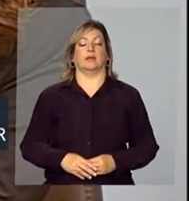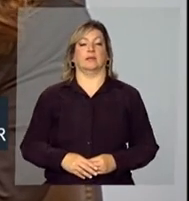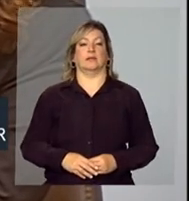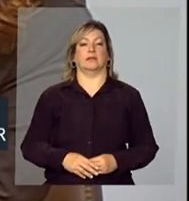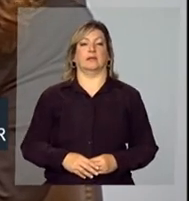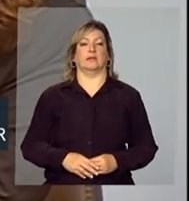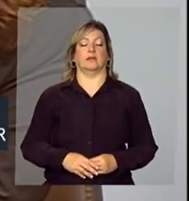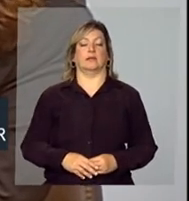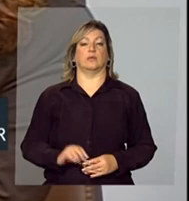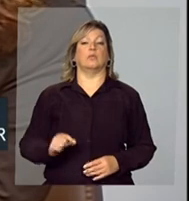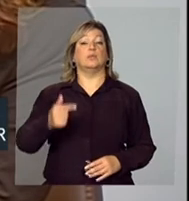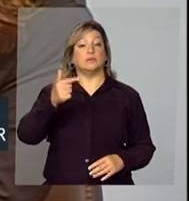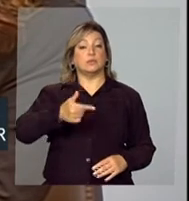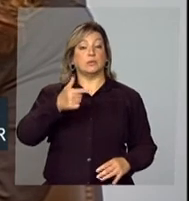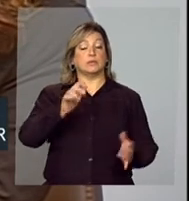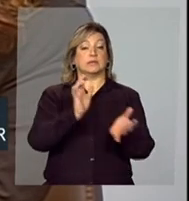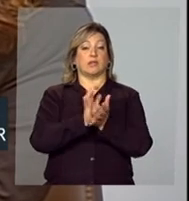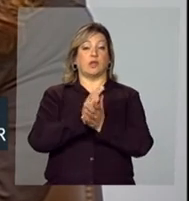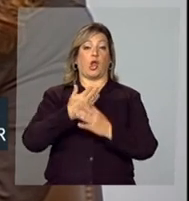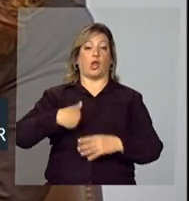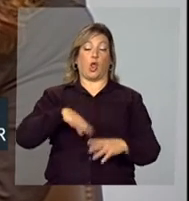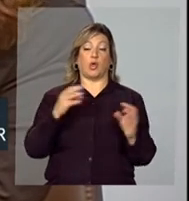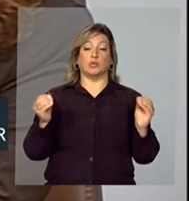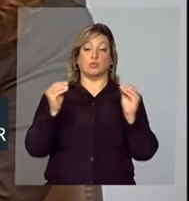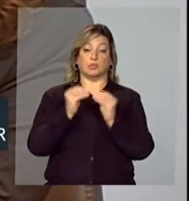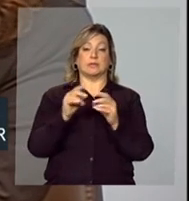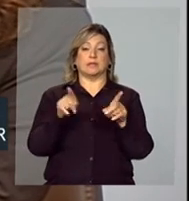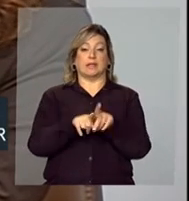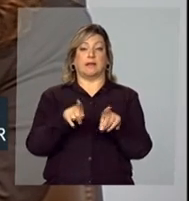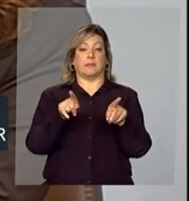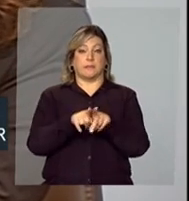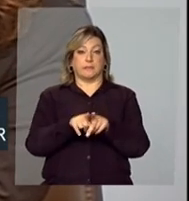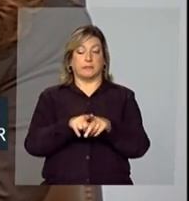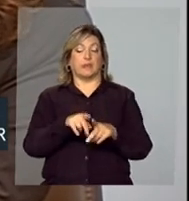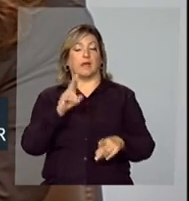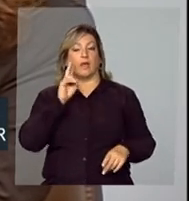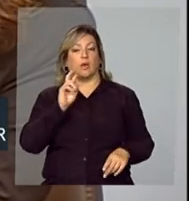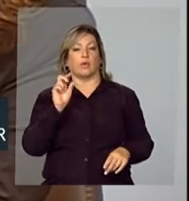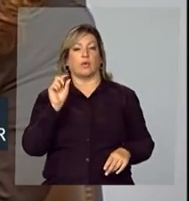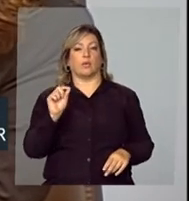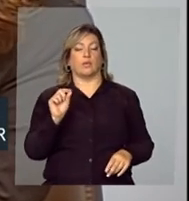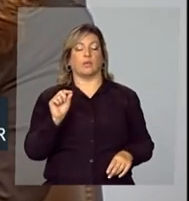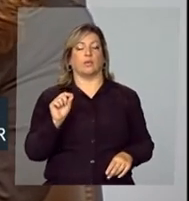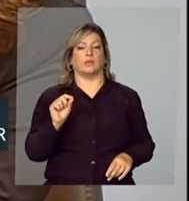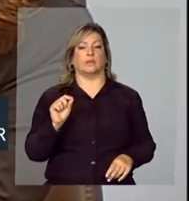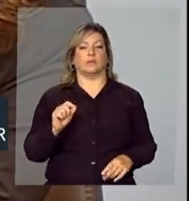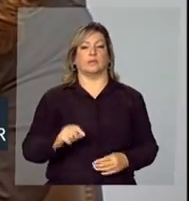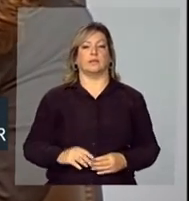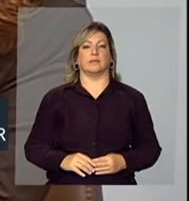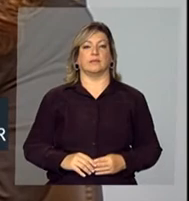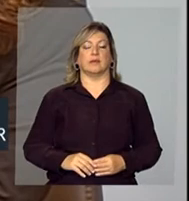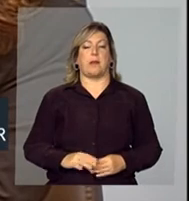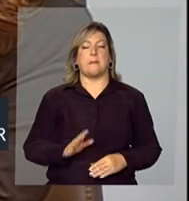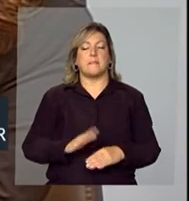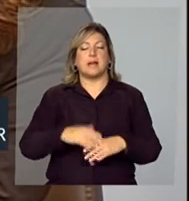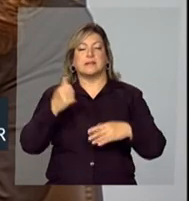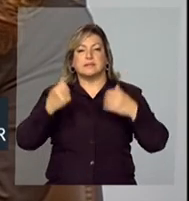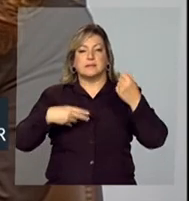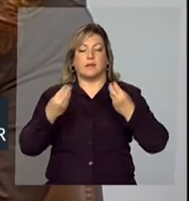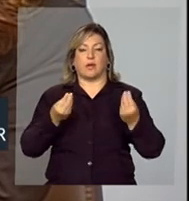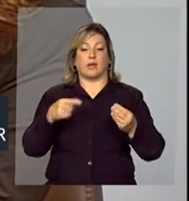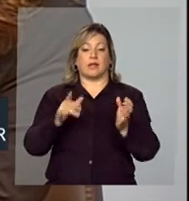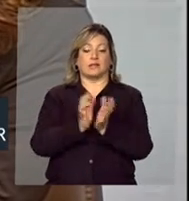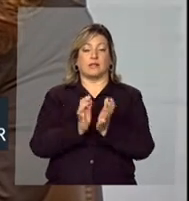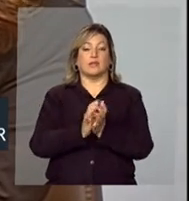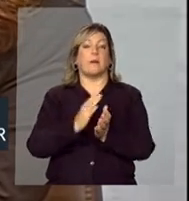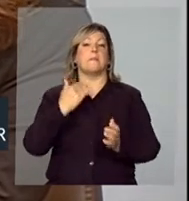um segundo setor que nós juntamos também para olhar com mais dele assim com mais é detalhamento foi